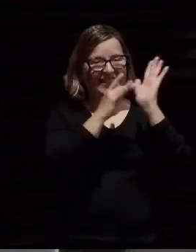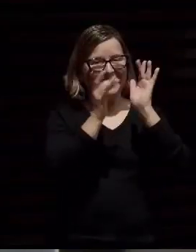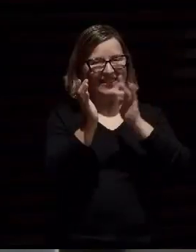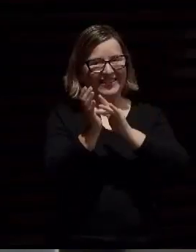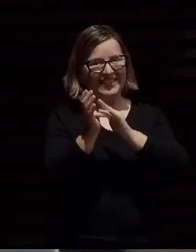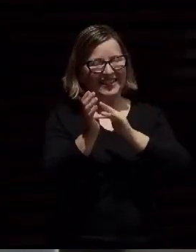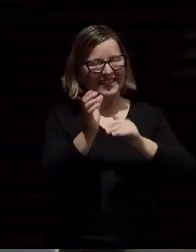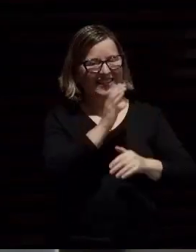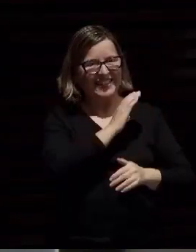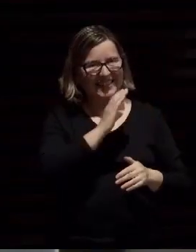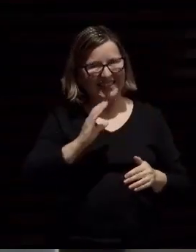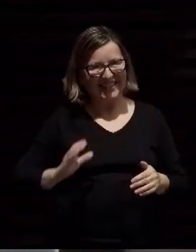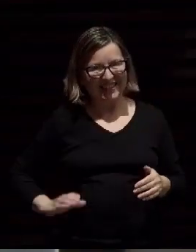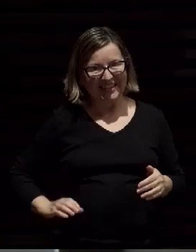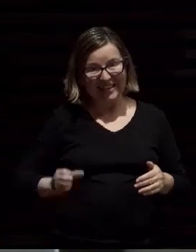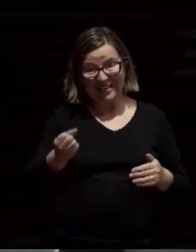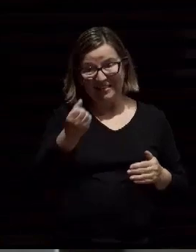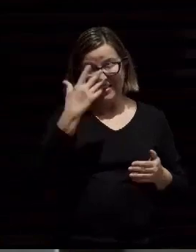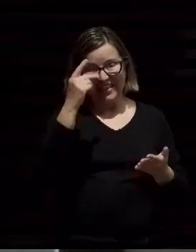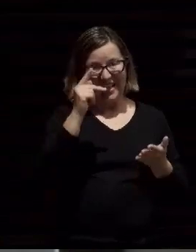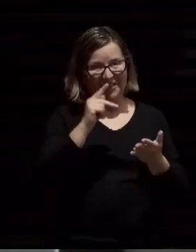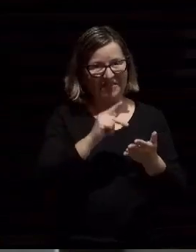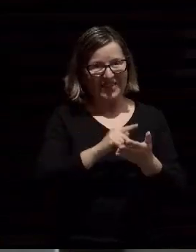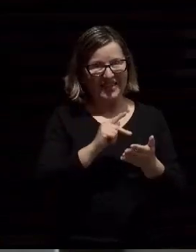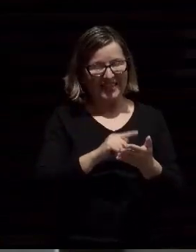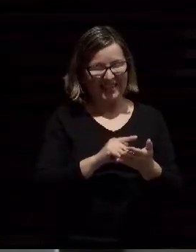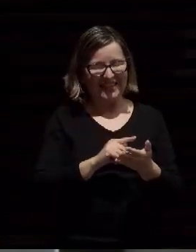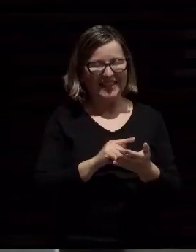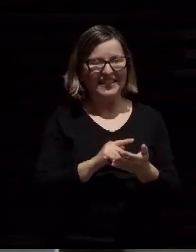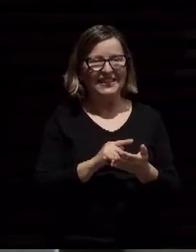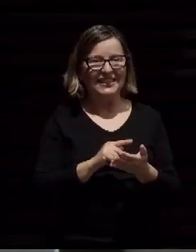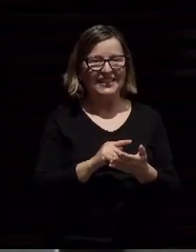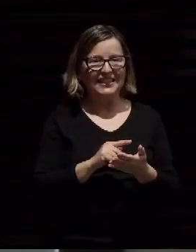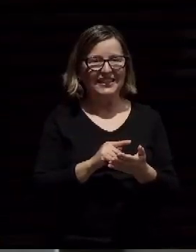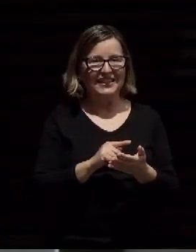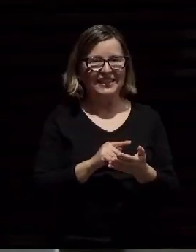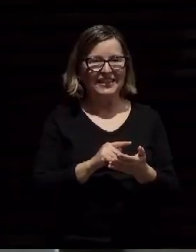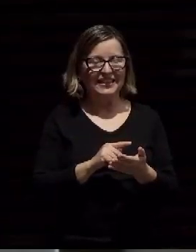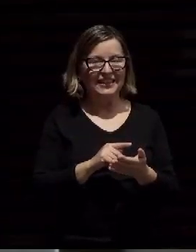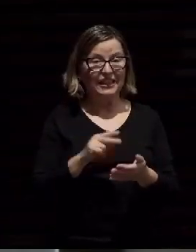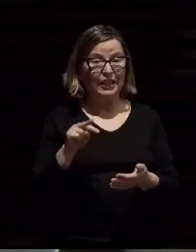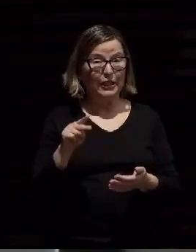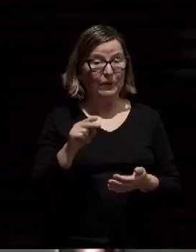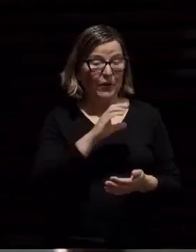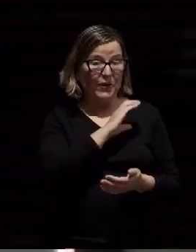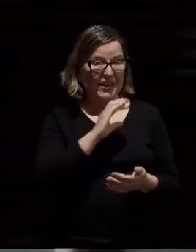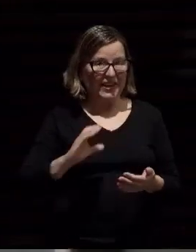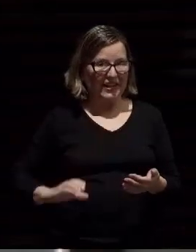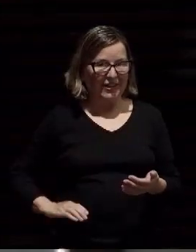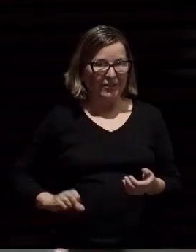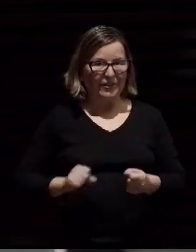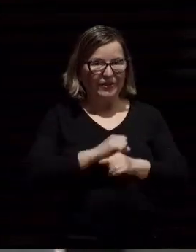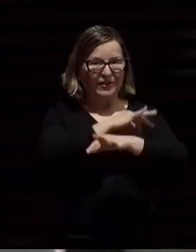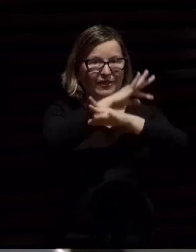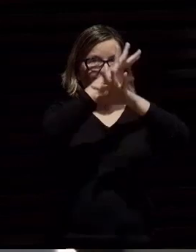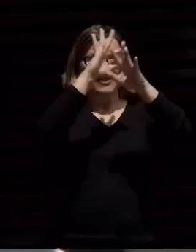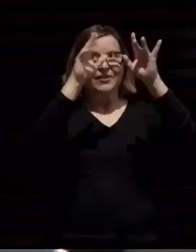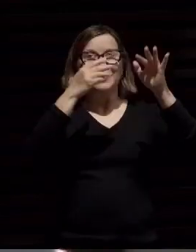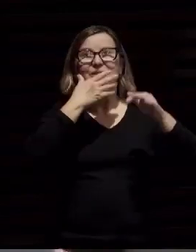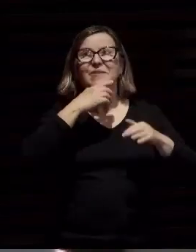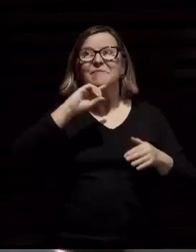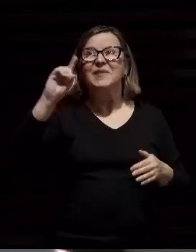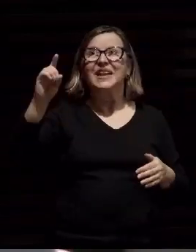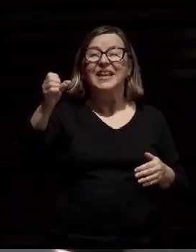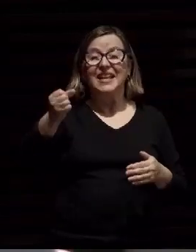revelando a verdade sobre Ele, assim como Cristo glorificou o Pai,